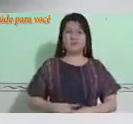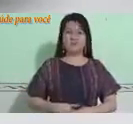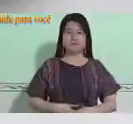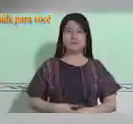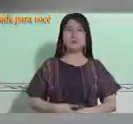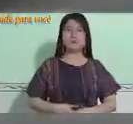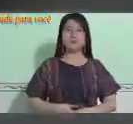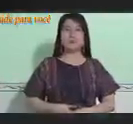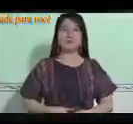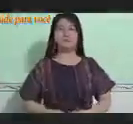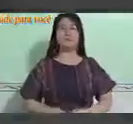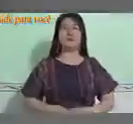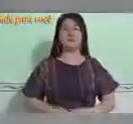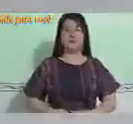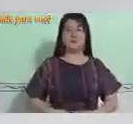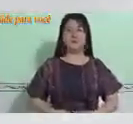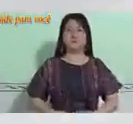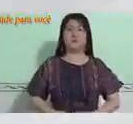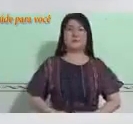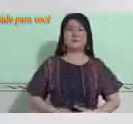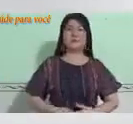vírgula, com menos bolhas e febre baixa.